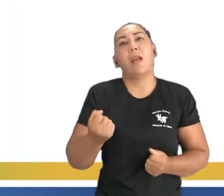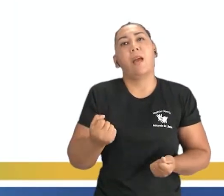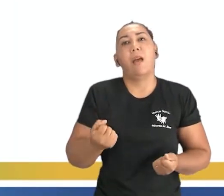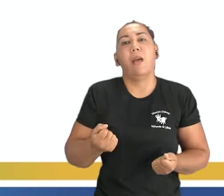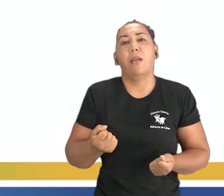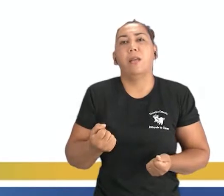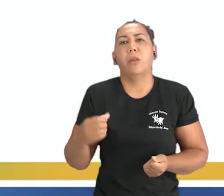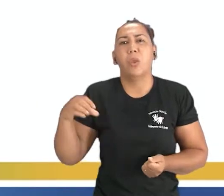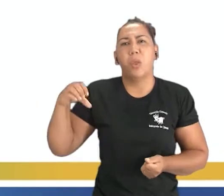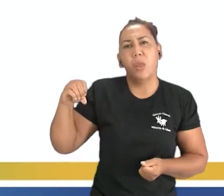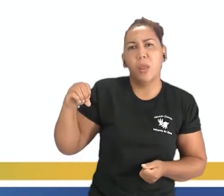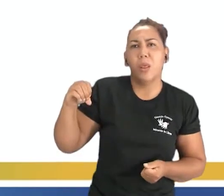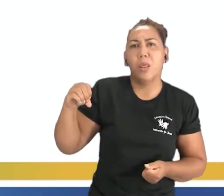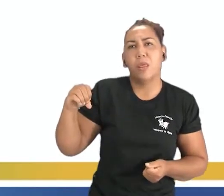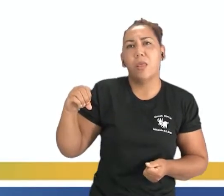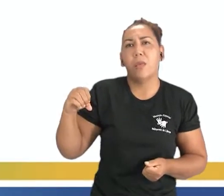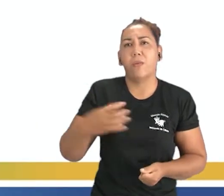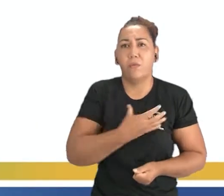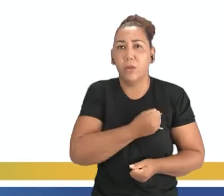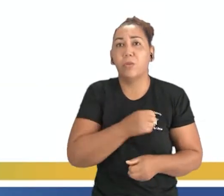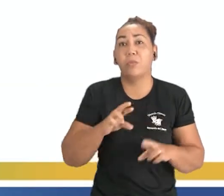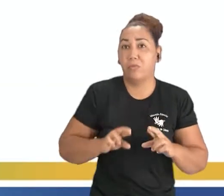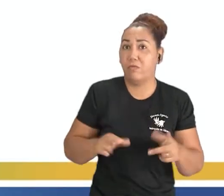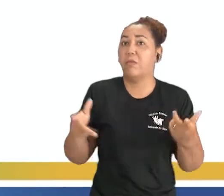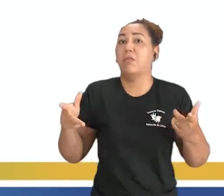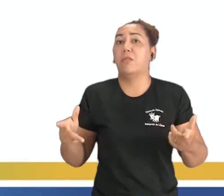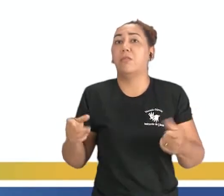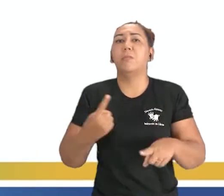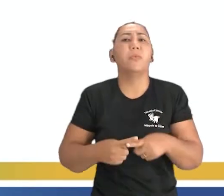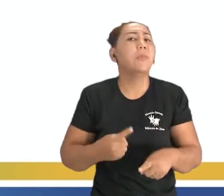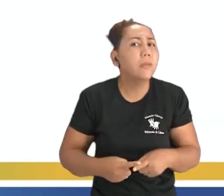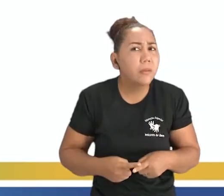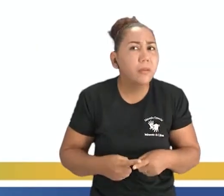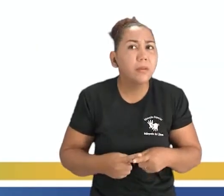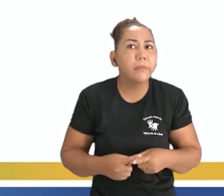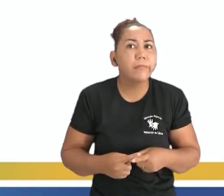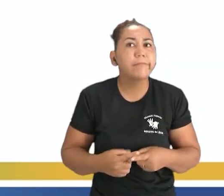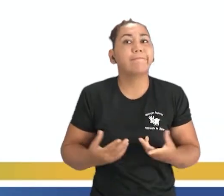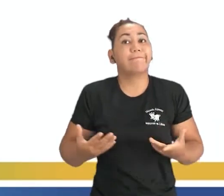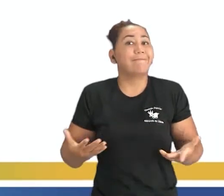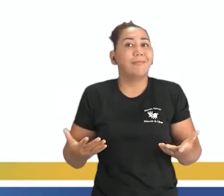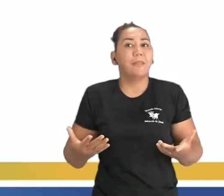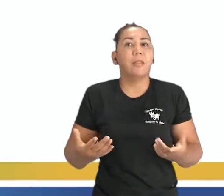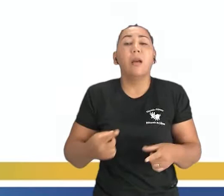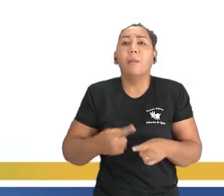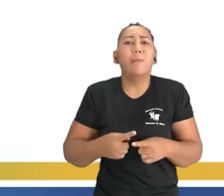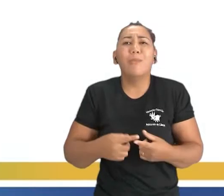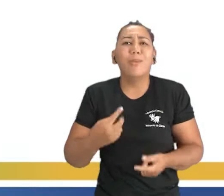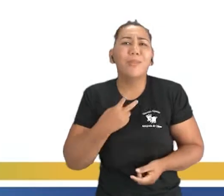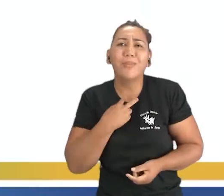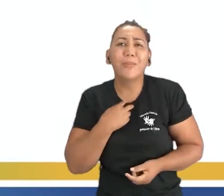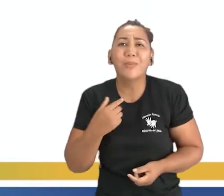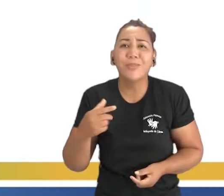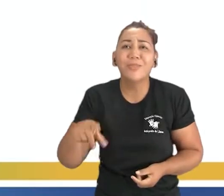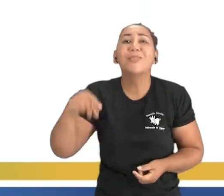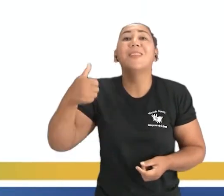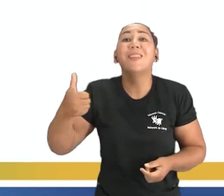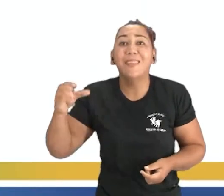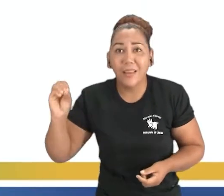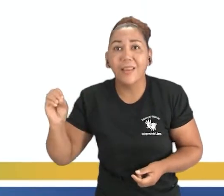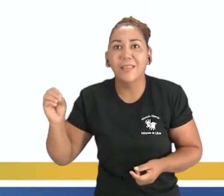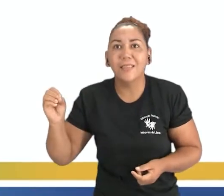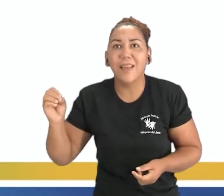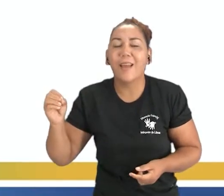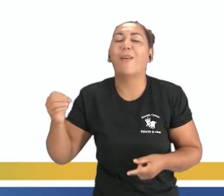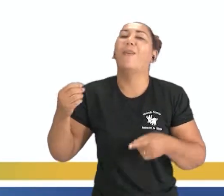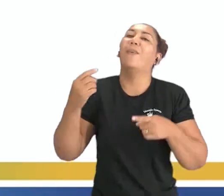pode ser escolhido 9 números diferentes. Por quê? Por que eu não posso escolher 10, professora? Porque você já usou